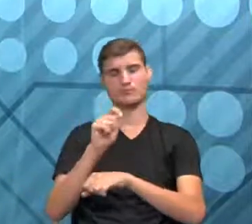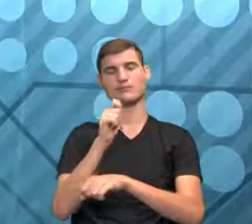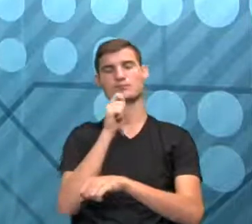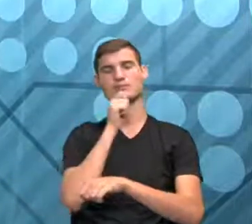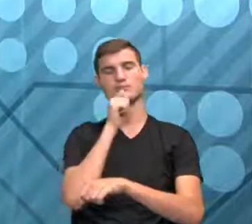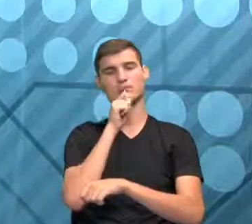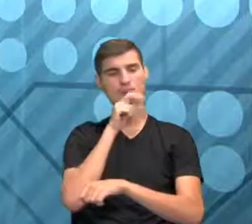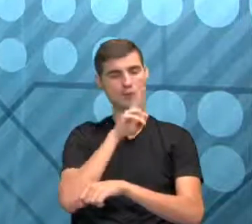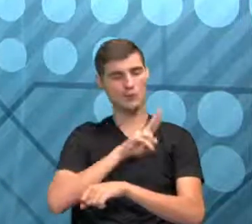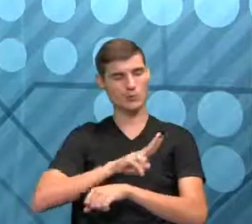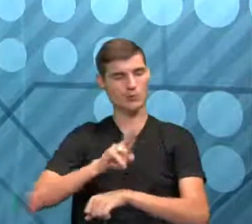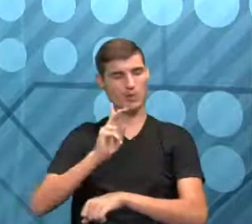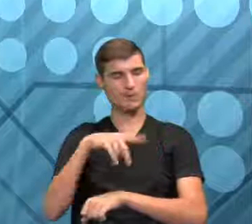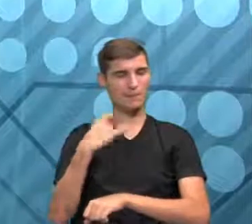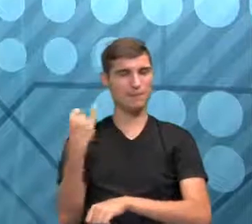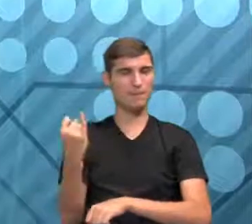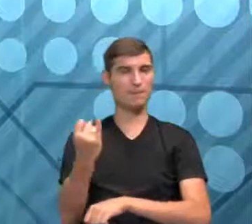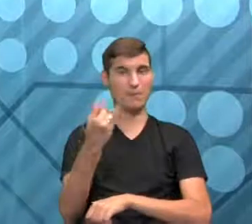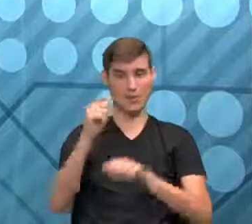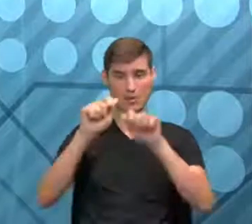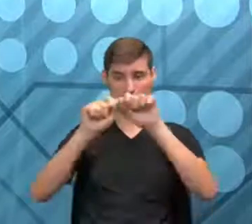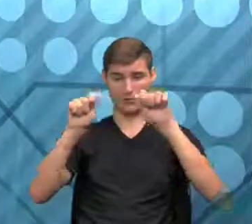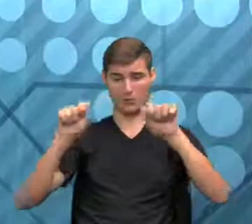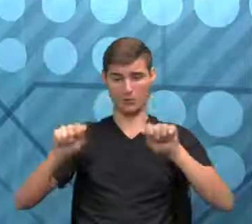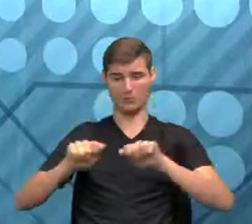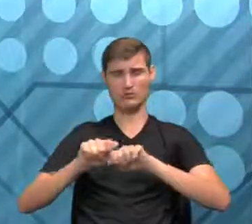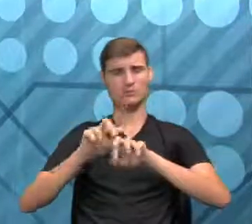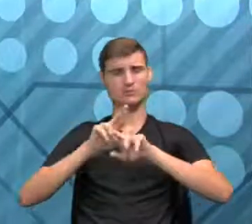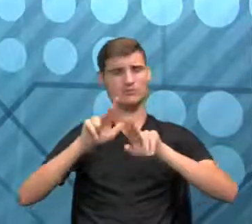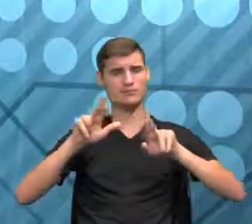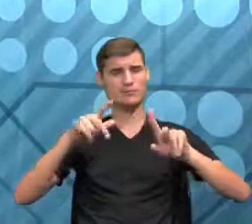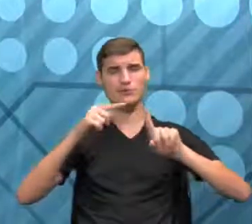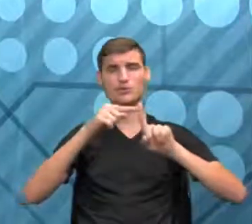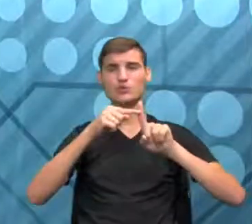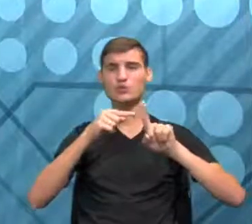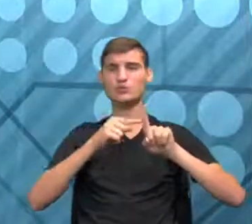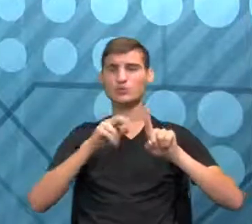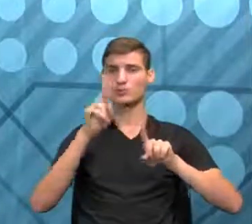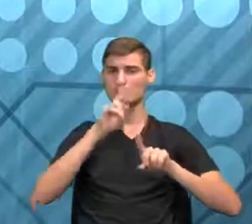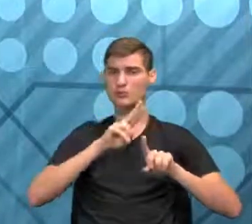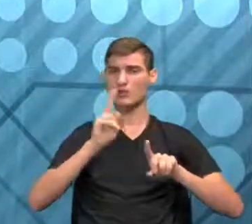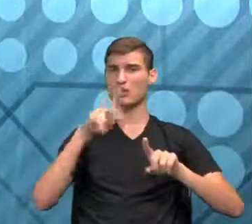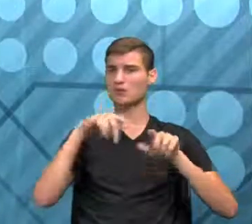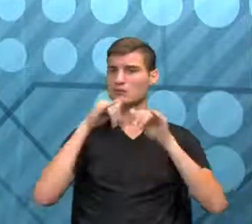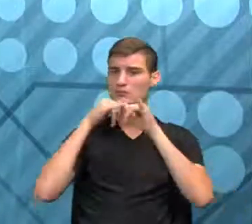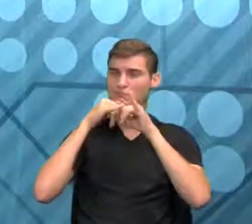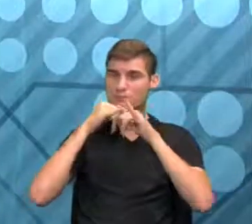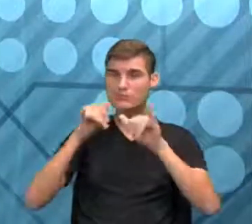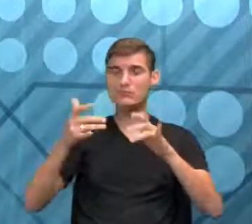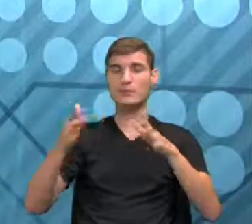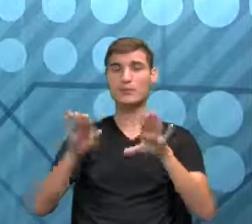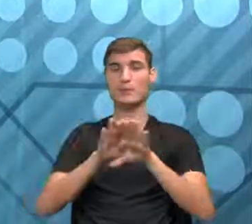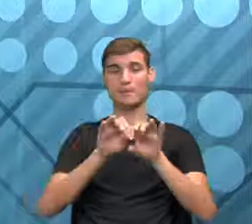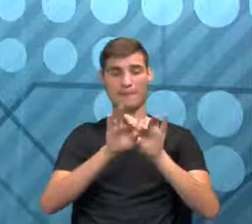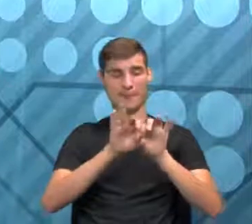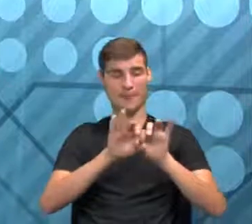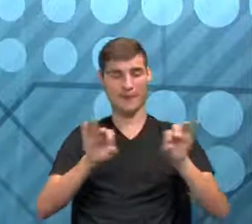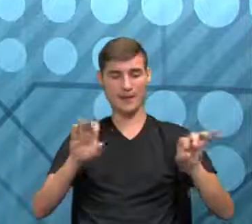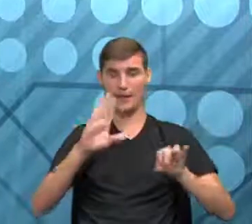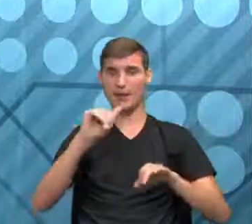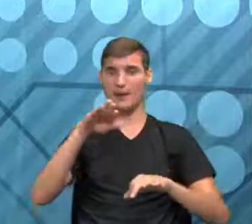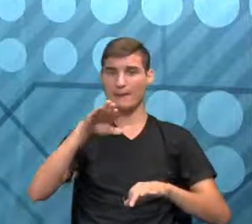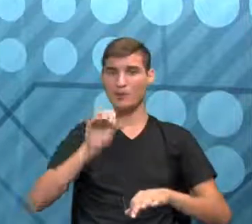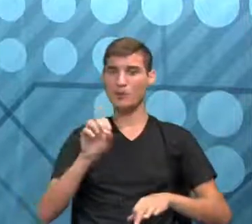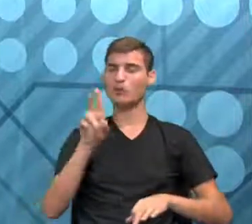ela é muito importante para muitos tipos de transmissão. Transmissão eletromagnética, transmissão via cabo, ela